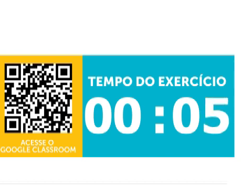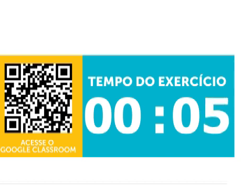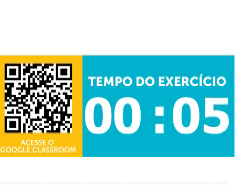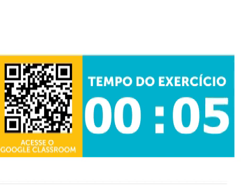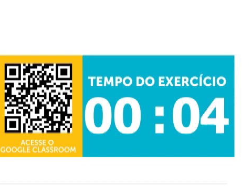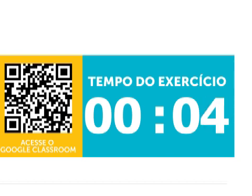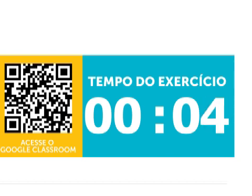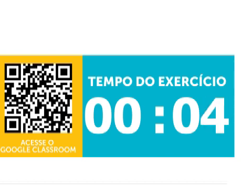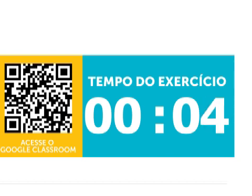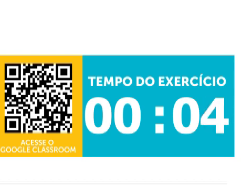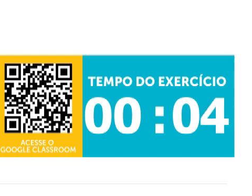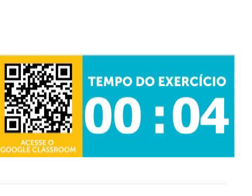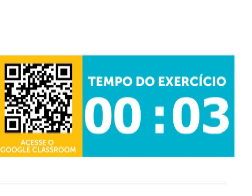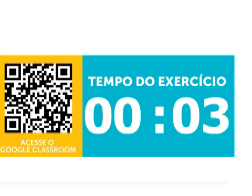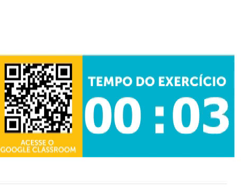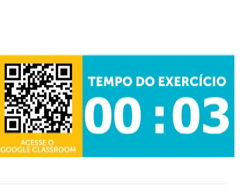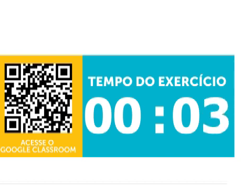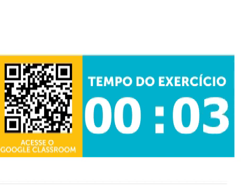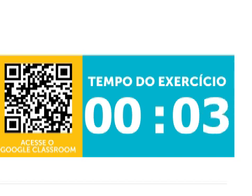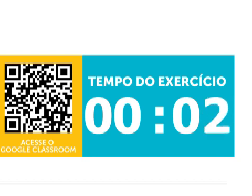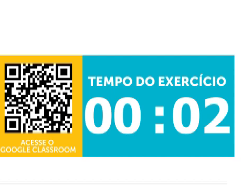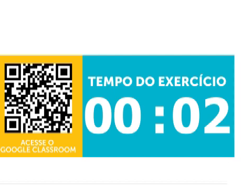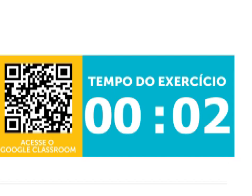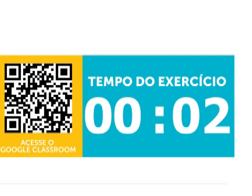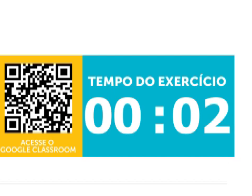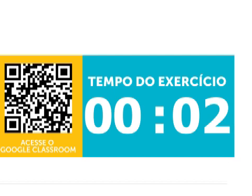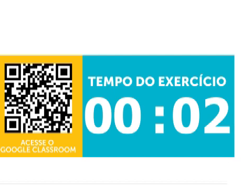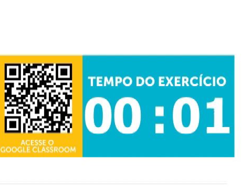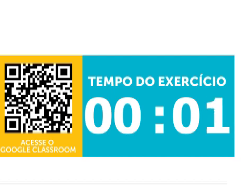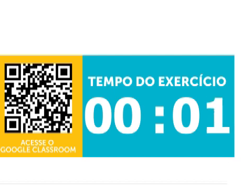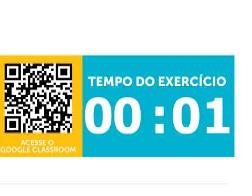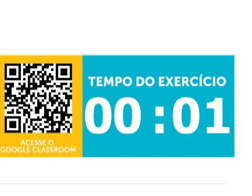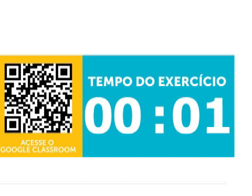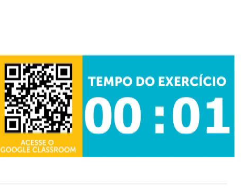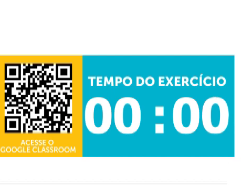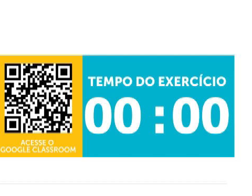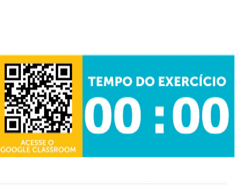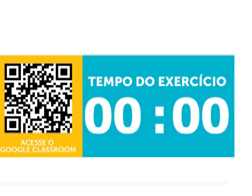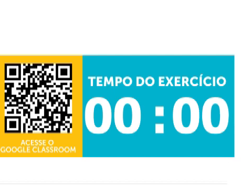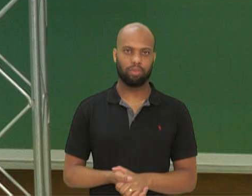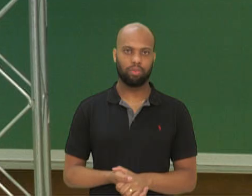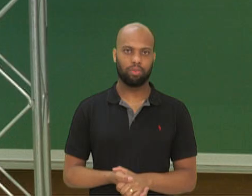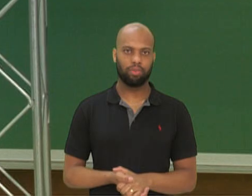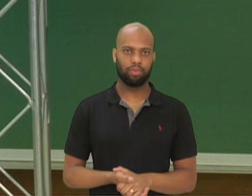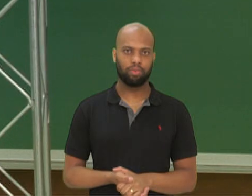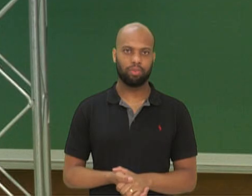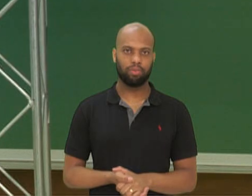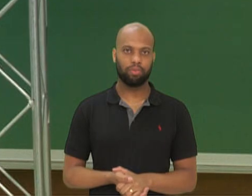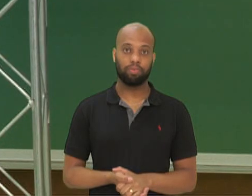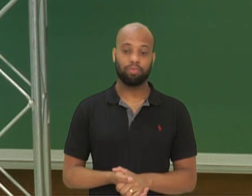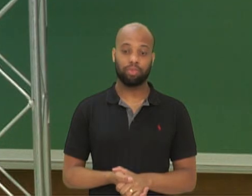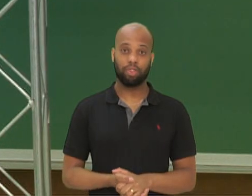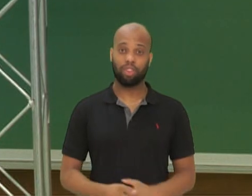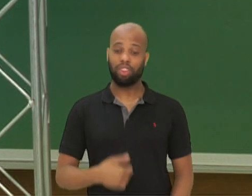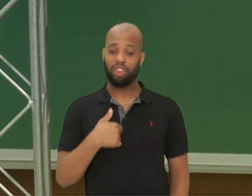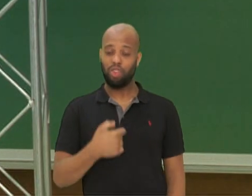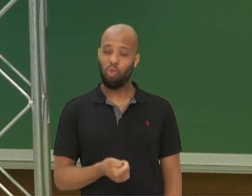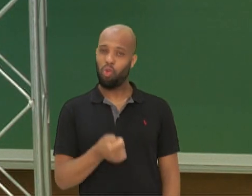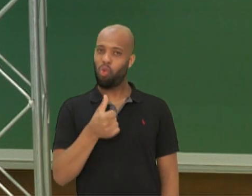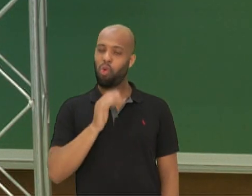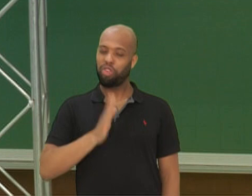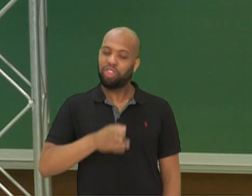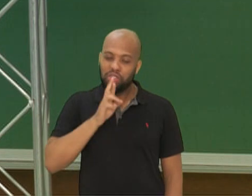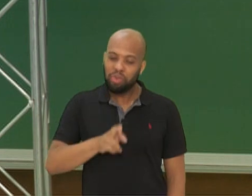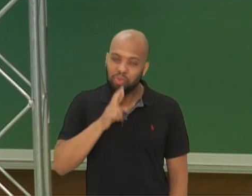o 1,49 avos, encontrar ele uma potência de base 7. Então, vamos decompor o